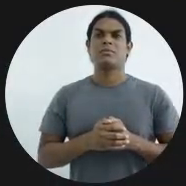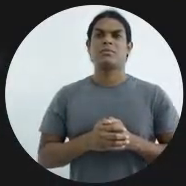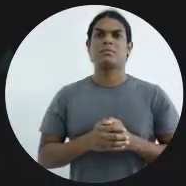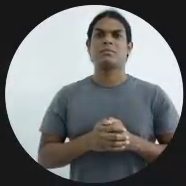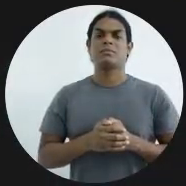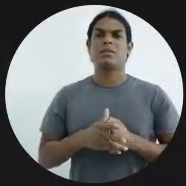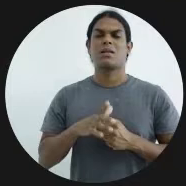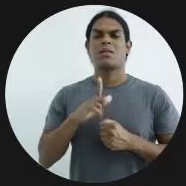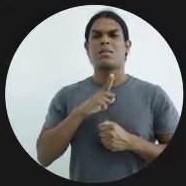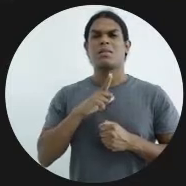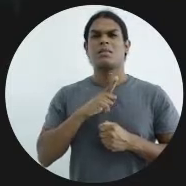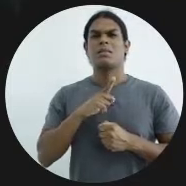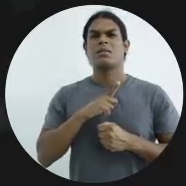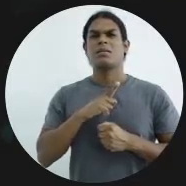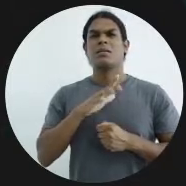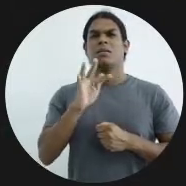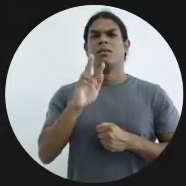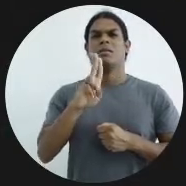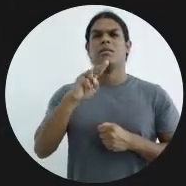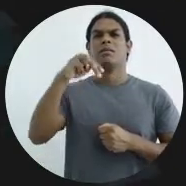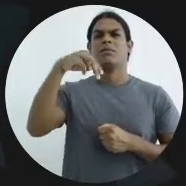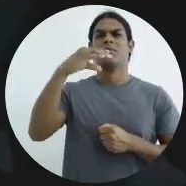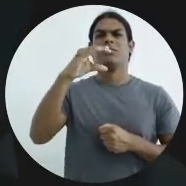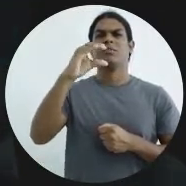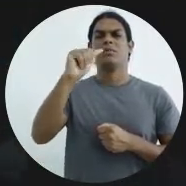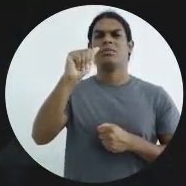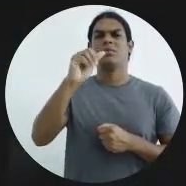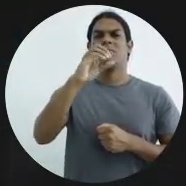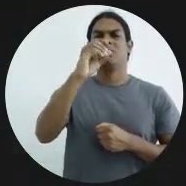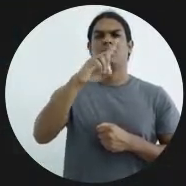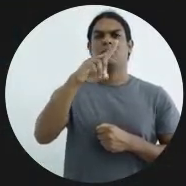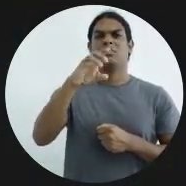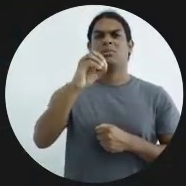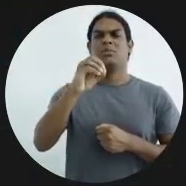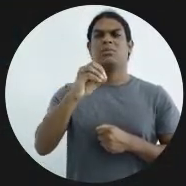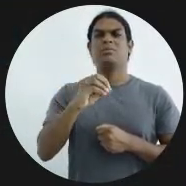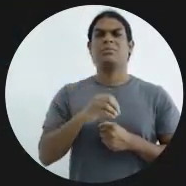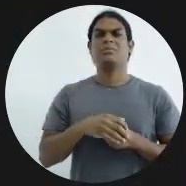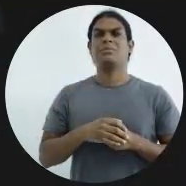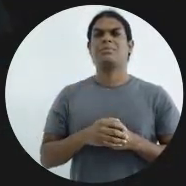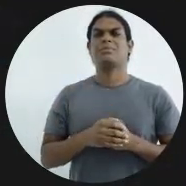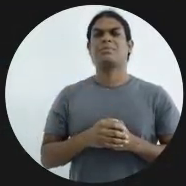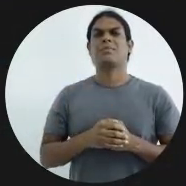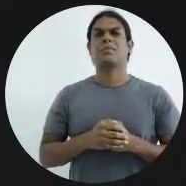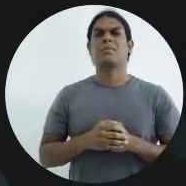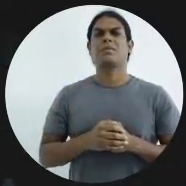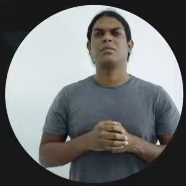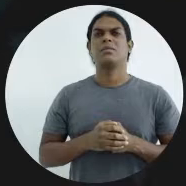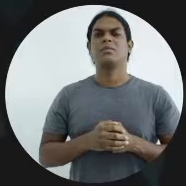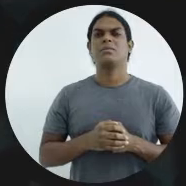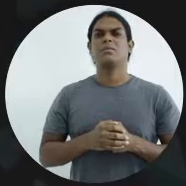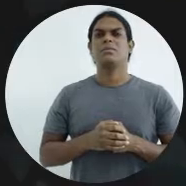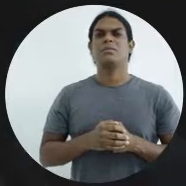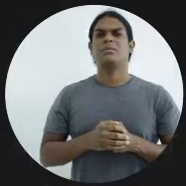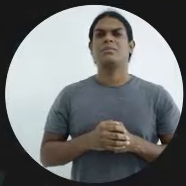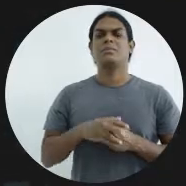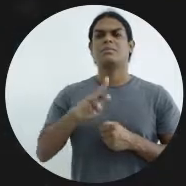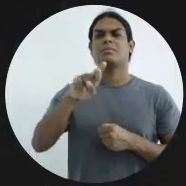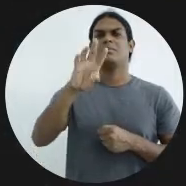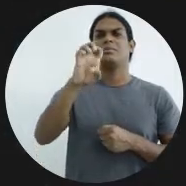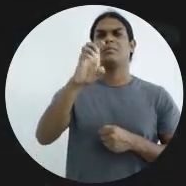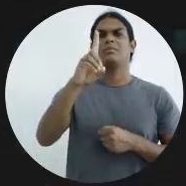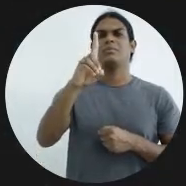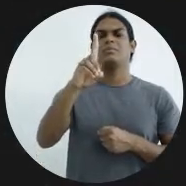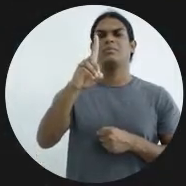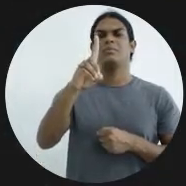uma função read, então todas elas vão ter, isso daí você já sabe para que ela serve, tá bem? E